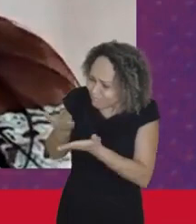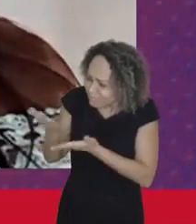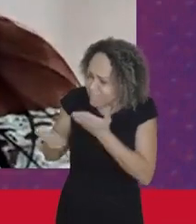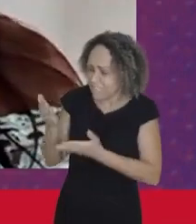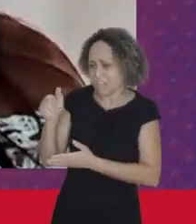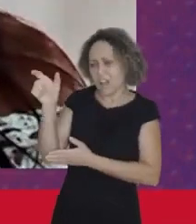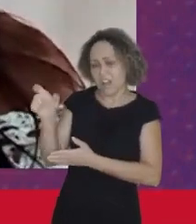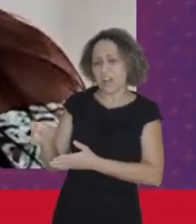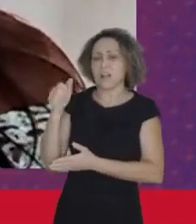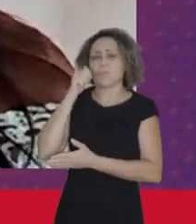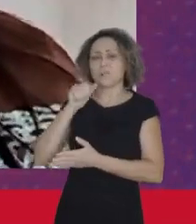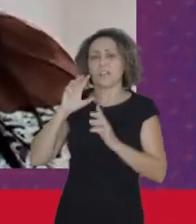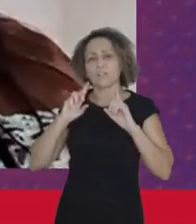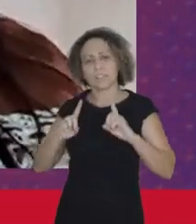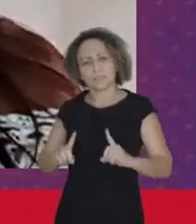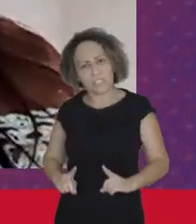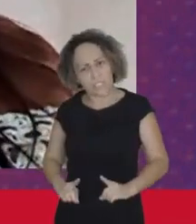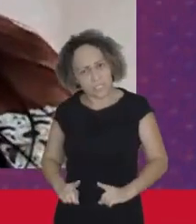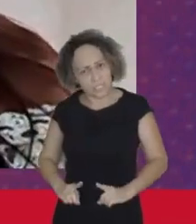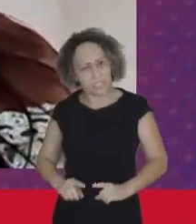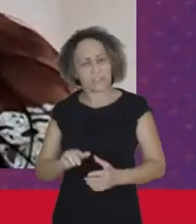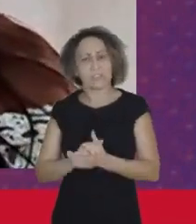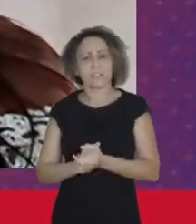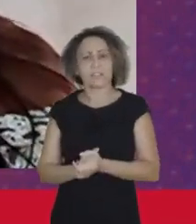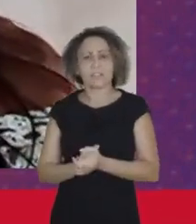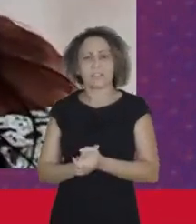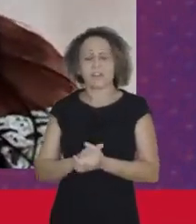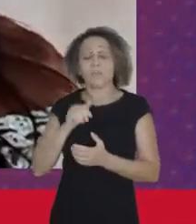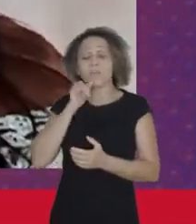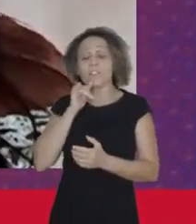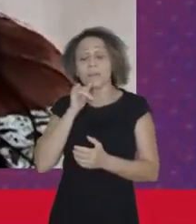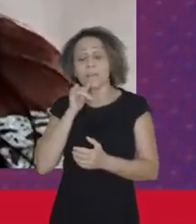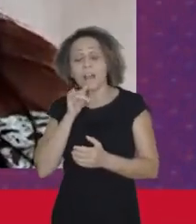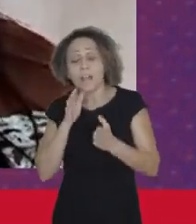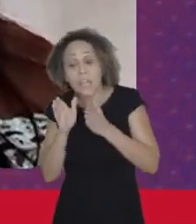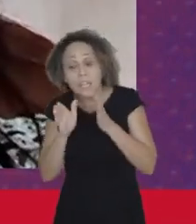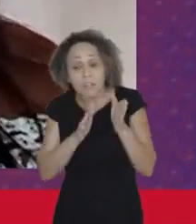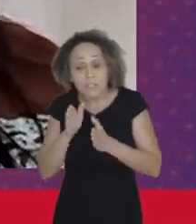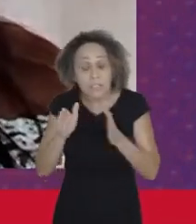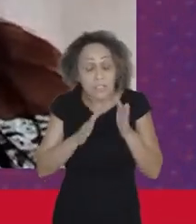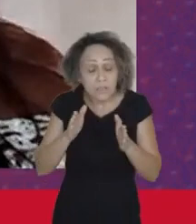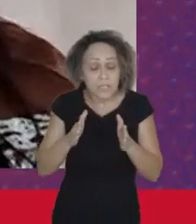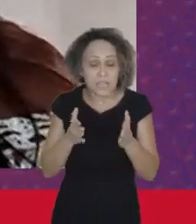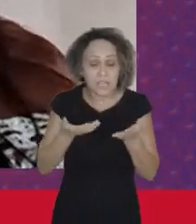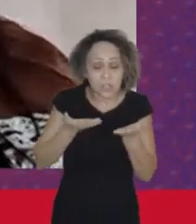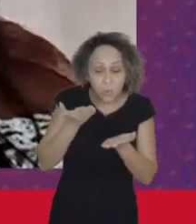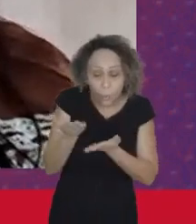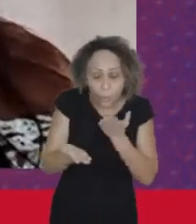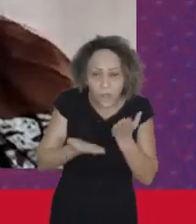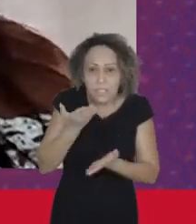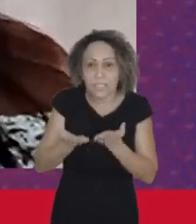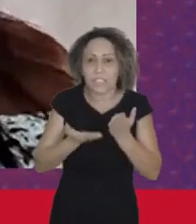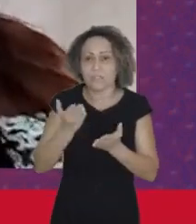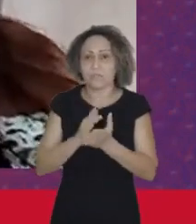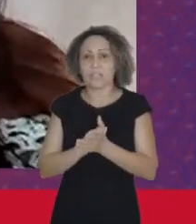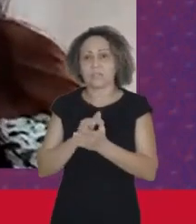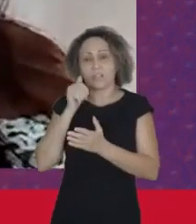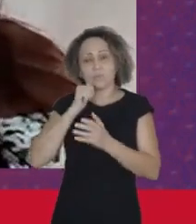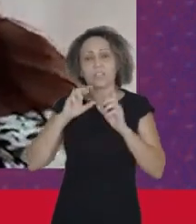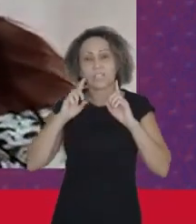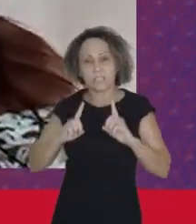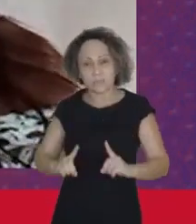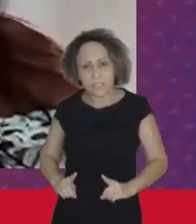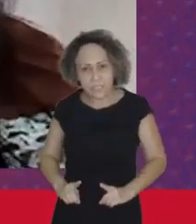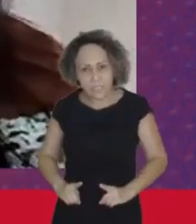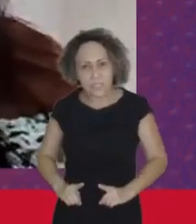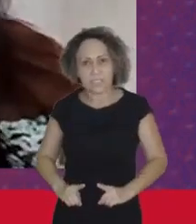5296 trata de que regulamenta a questão da acessibilidade, da prioridade do atendimento voltado para as pessoas com deficiências, delinea